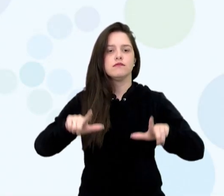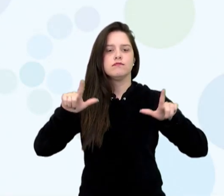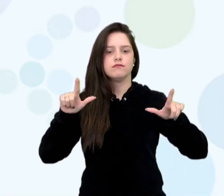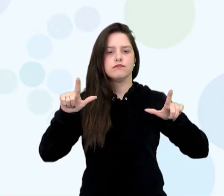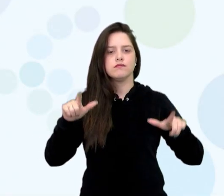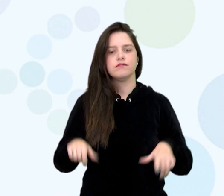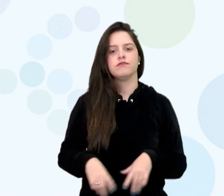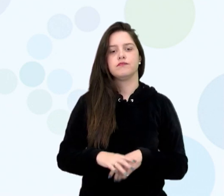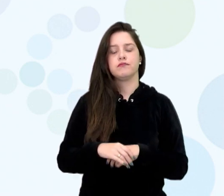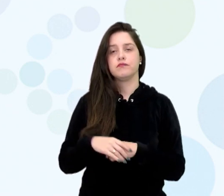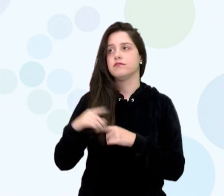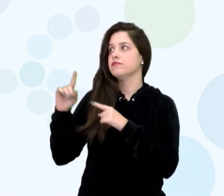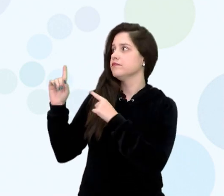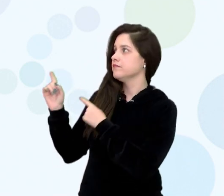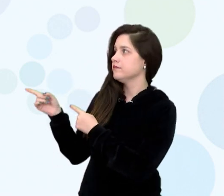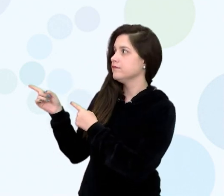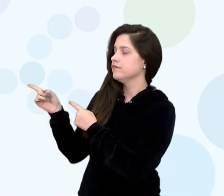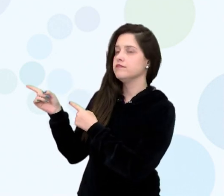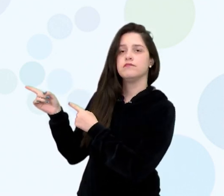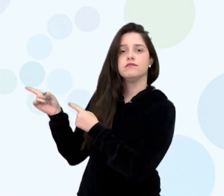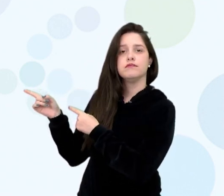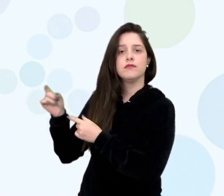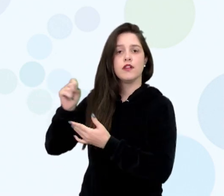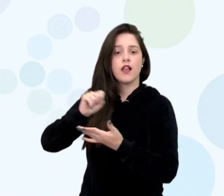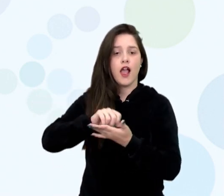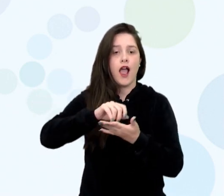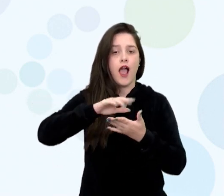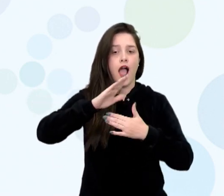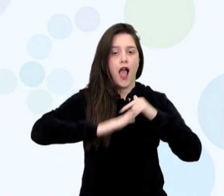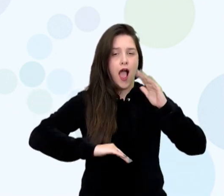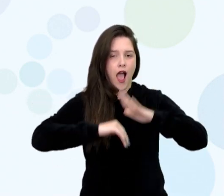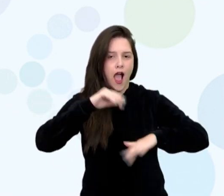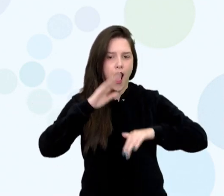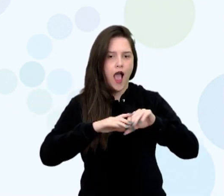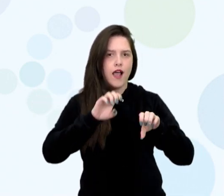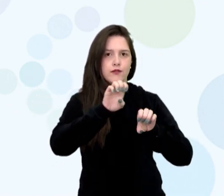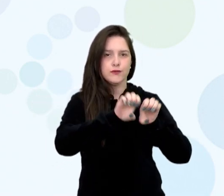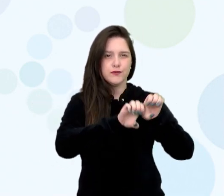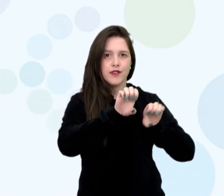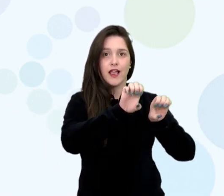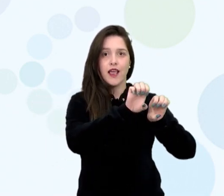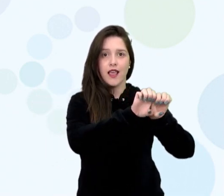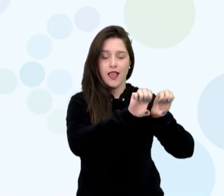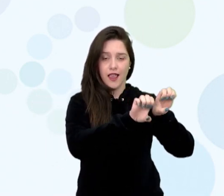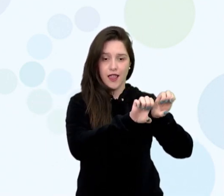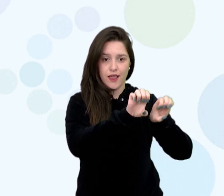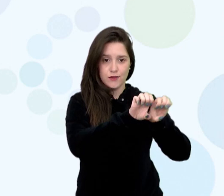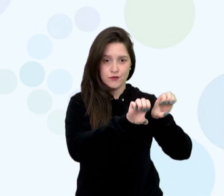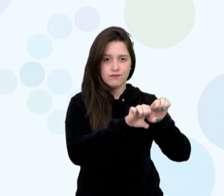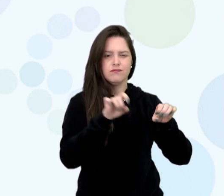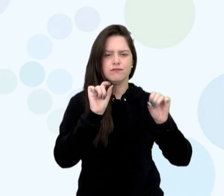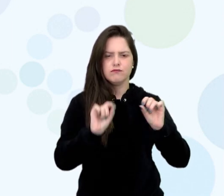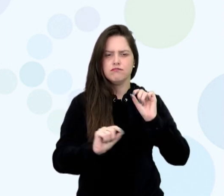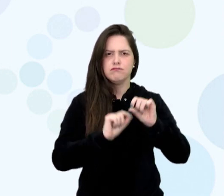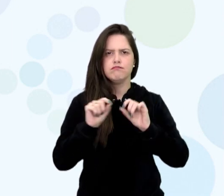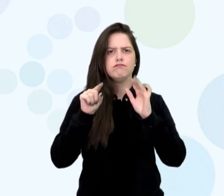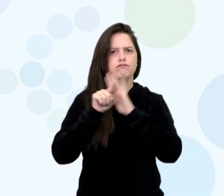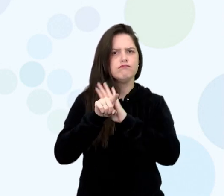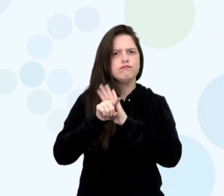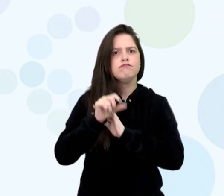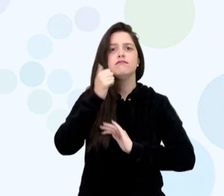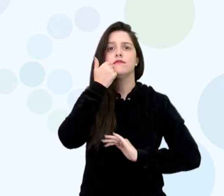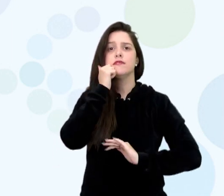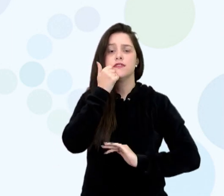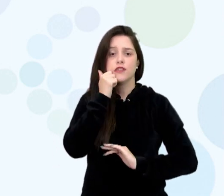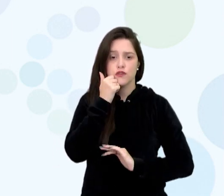estamos vendo aí as habilidades dos eixos estruturantes, né? O eixo estruturante aí continua sendo